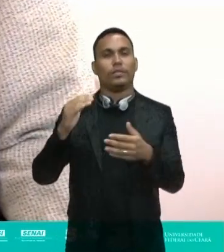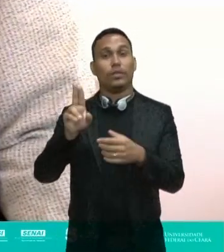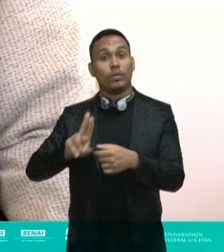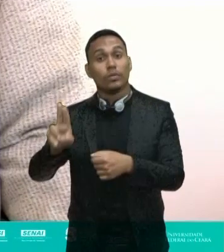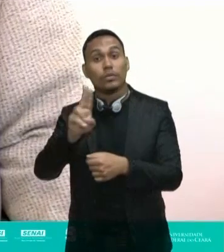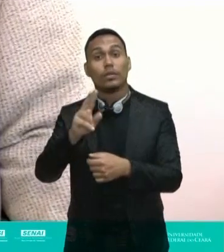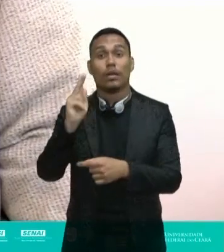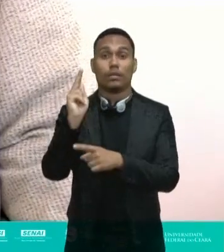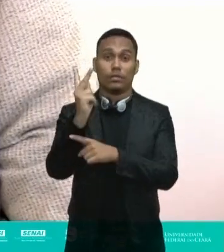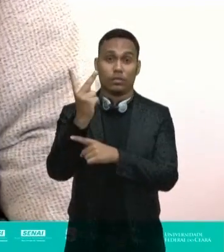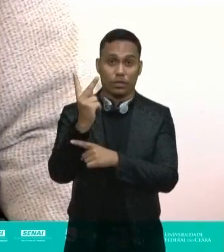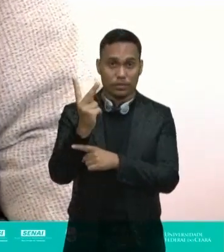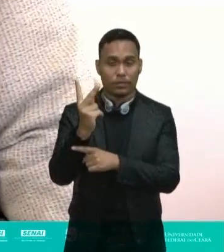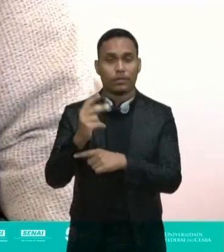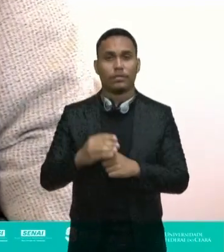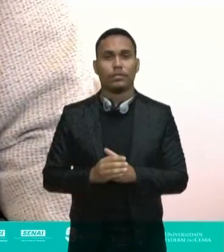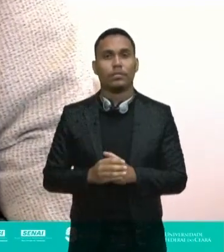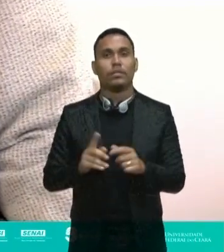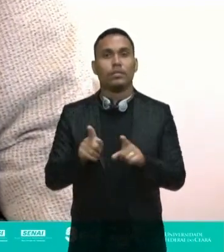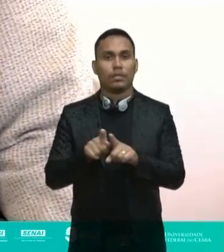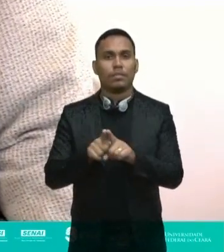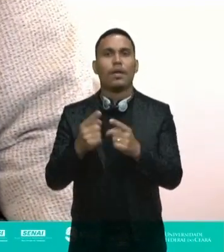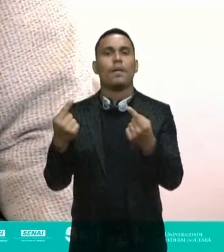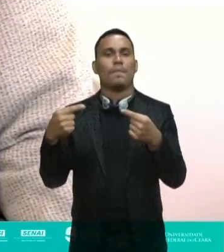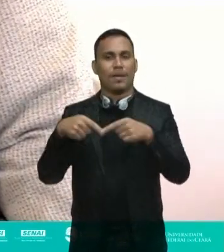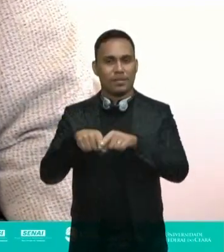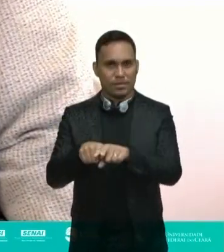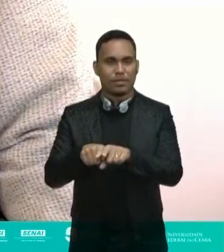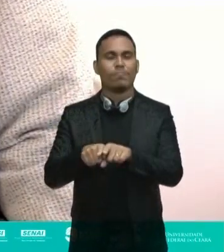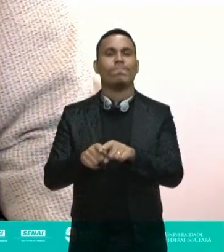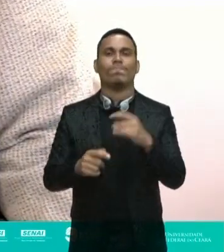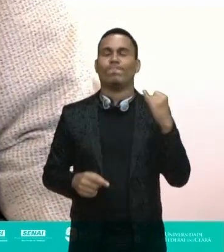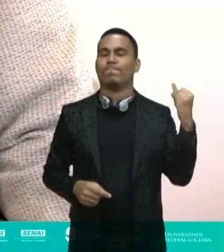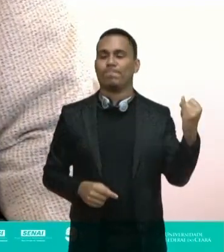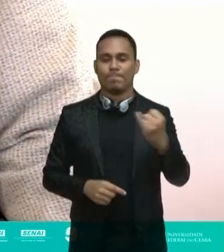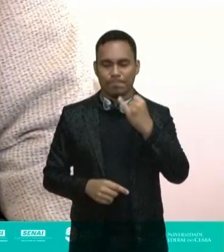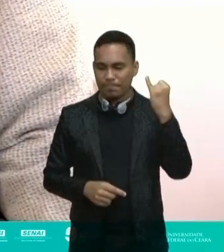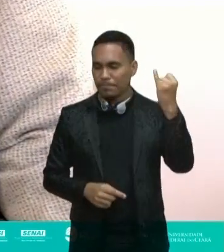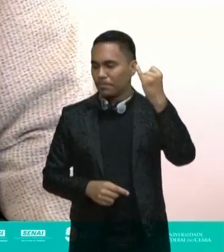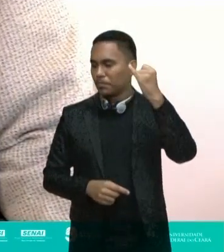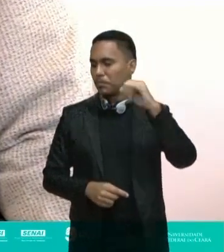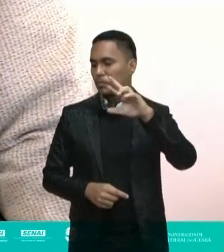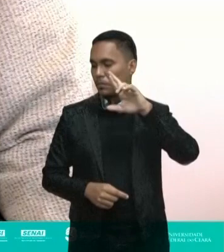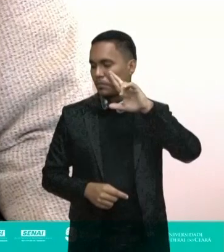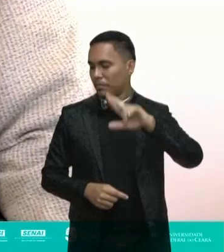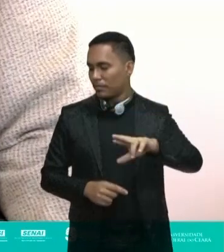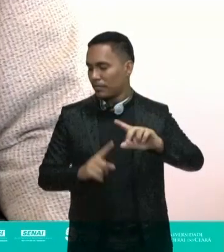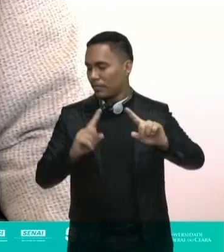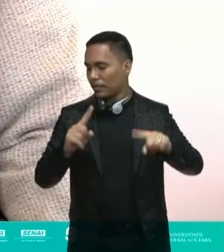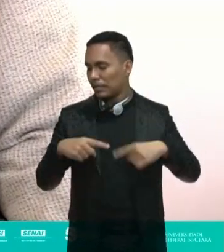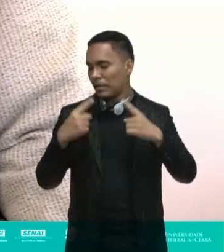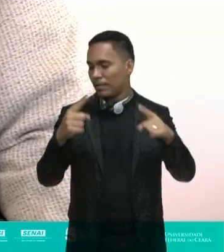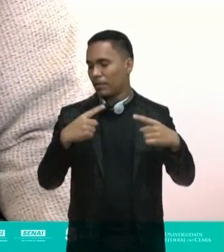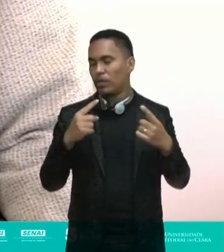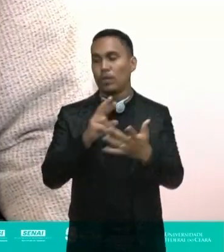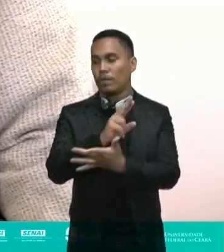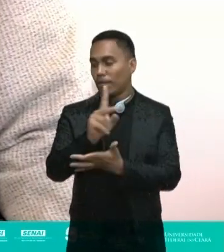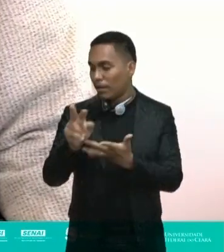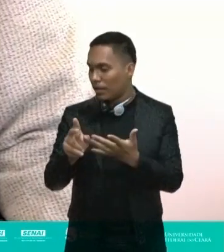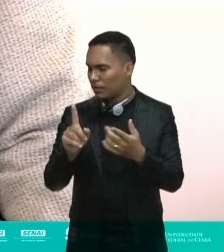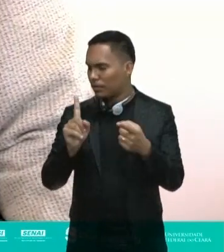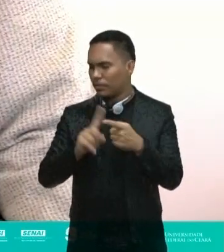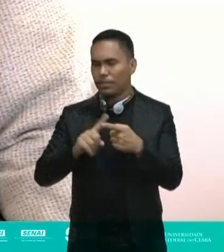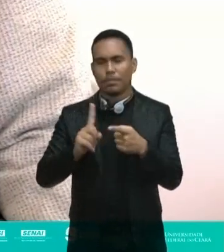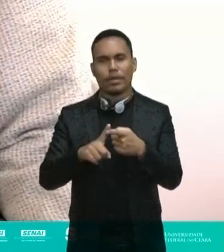derivados. Parcerias e cooperação internacionais são também fundamentais para responder aos desafios, escalar o